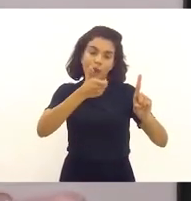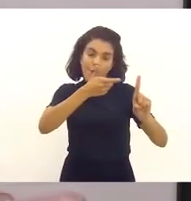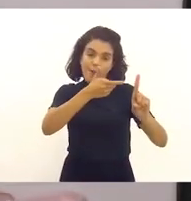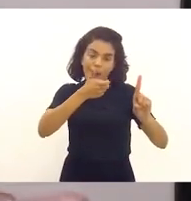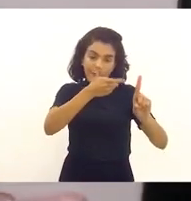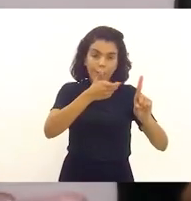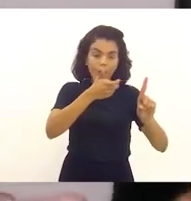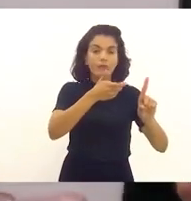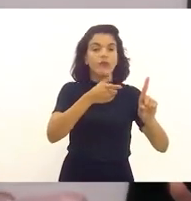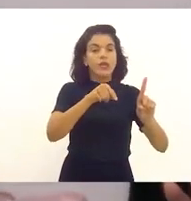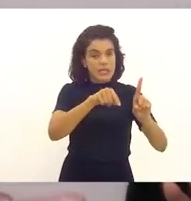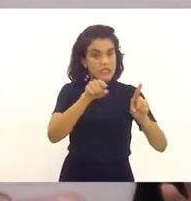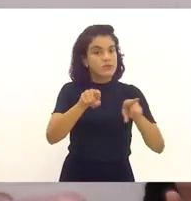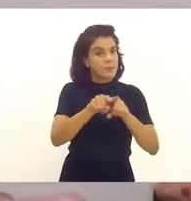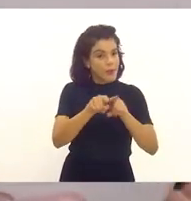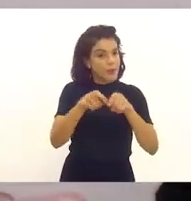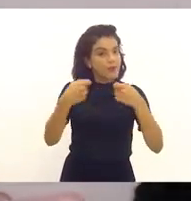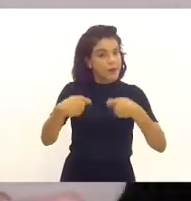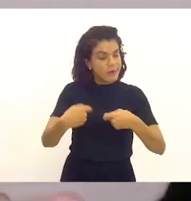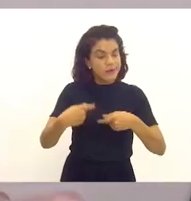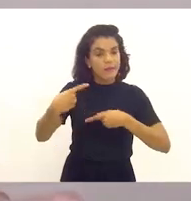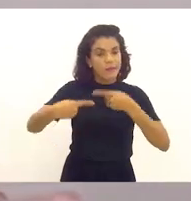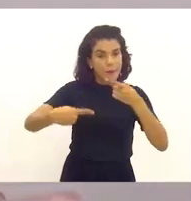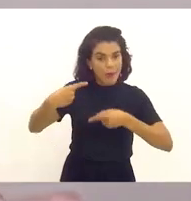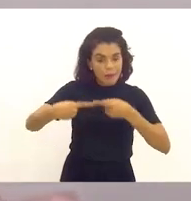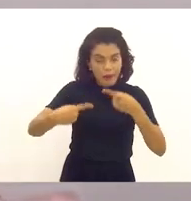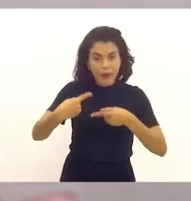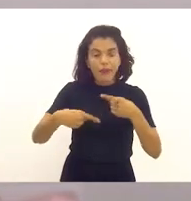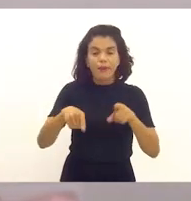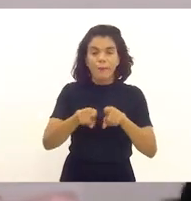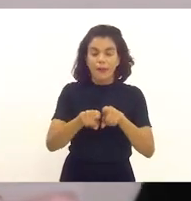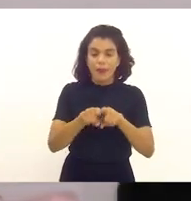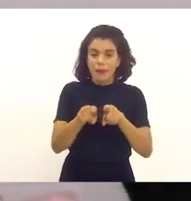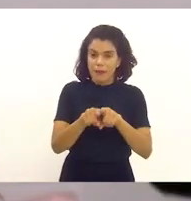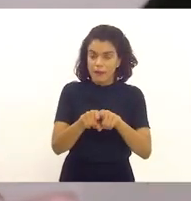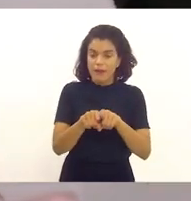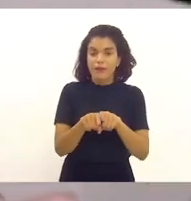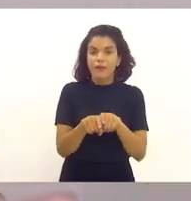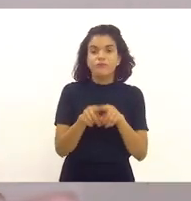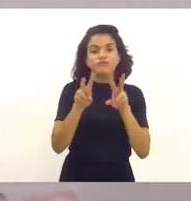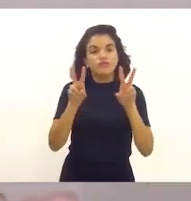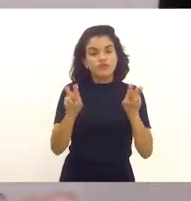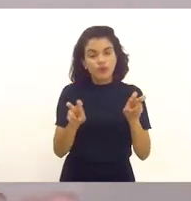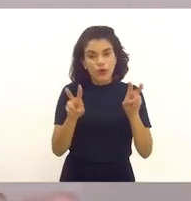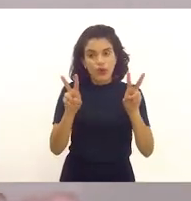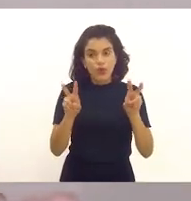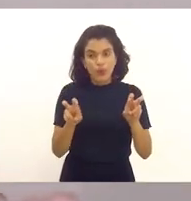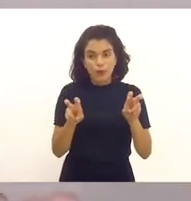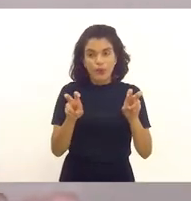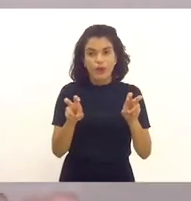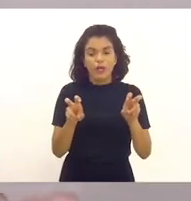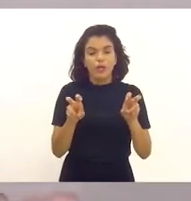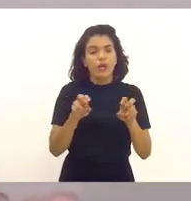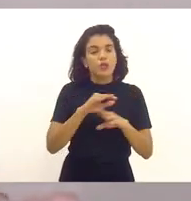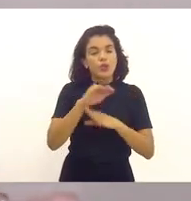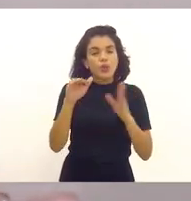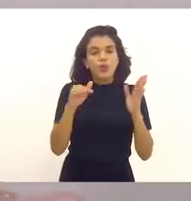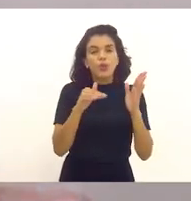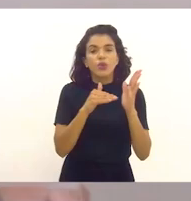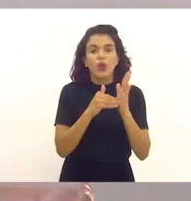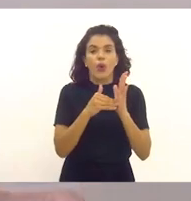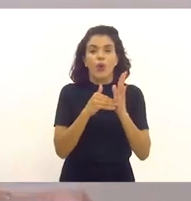isso também é um debate que a gente precisa ressaltar com relação a todo o processo